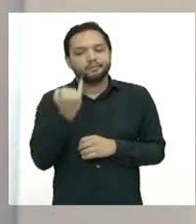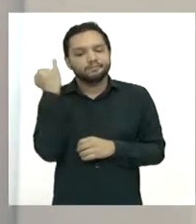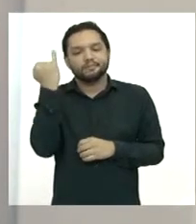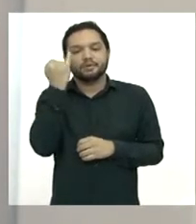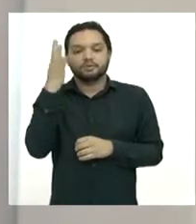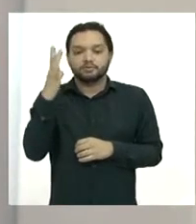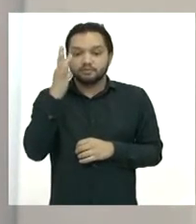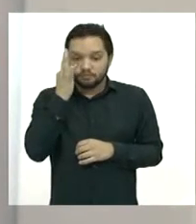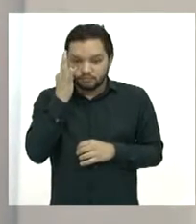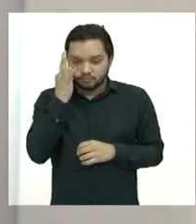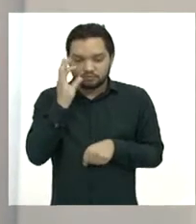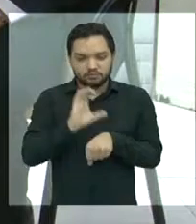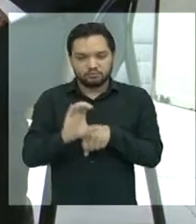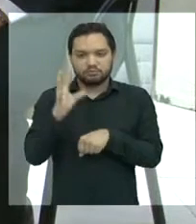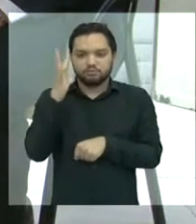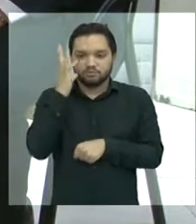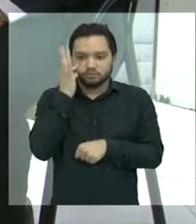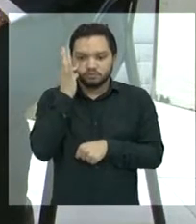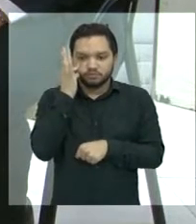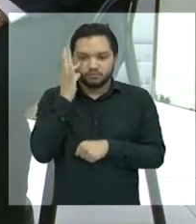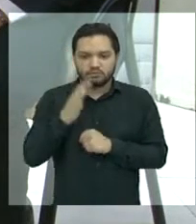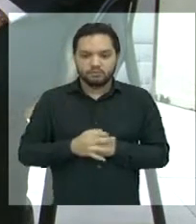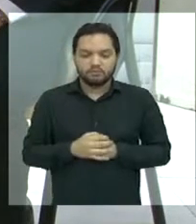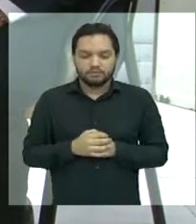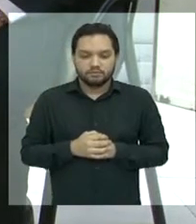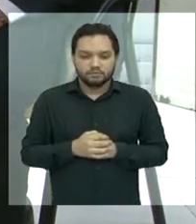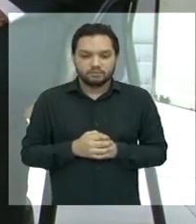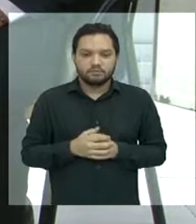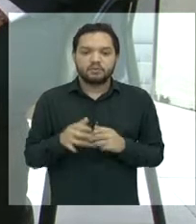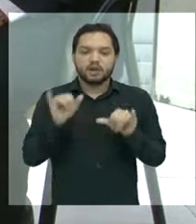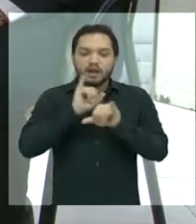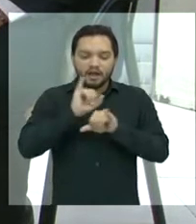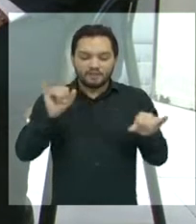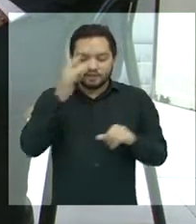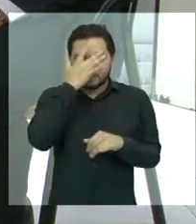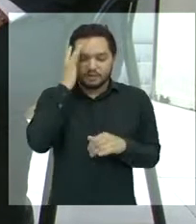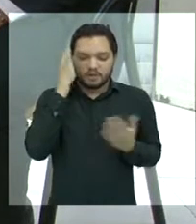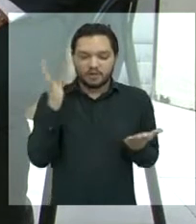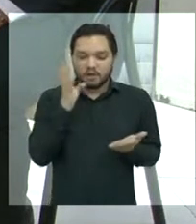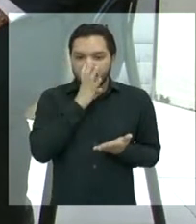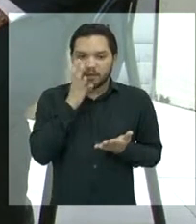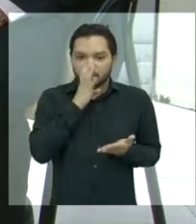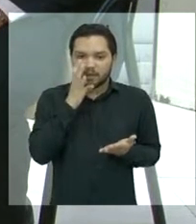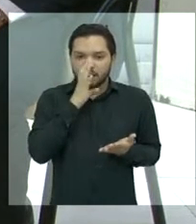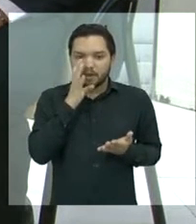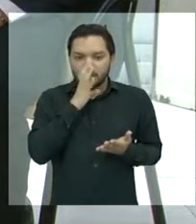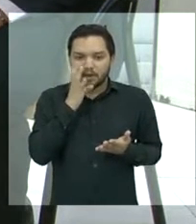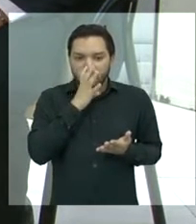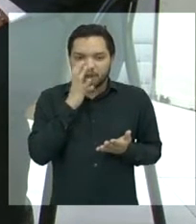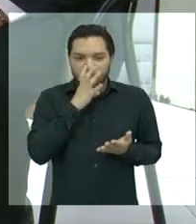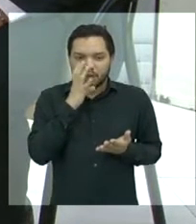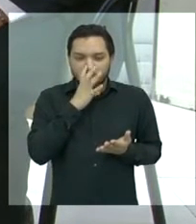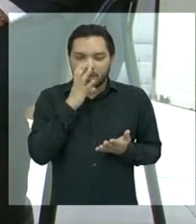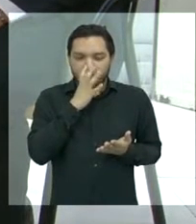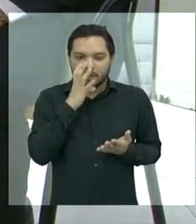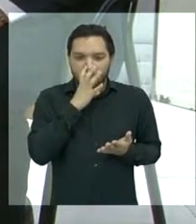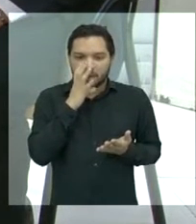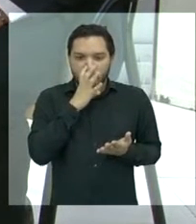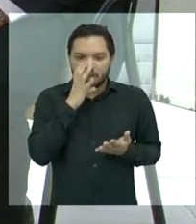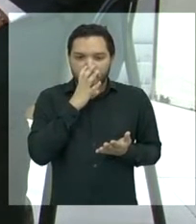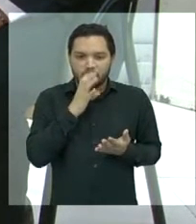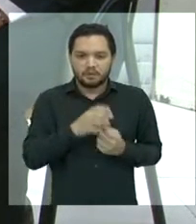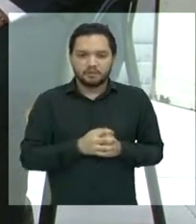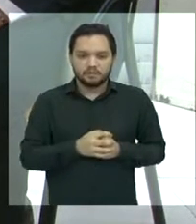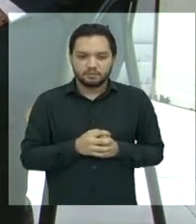presencial. Agora, e para aquelas pessoas que estão nos assistindo agora e não têm um conhecimento bem,